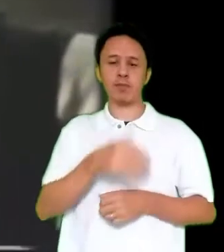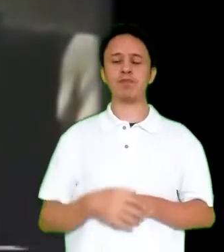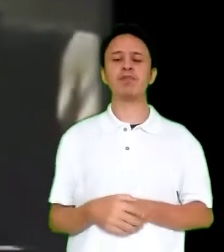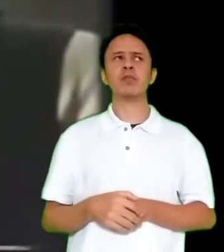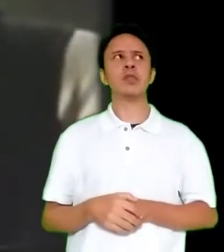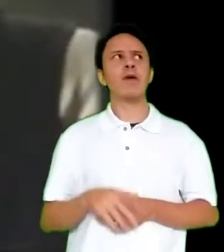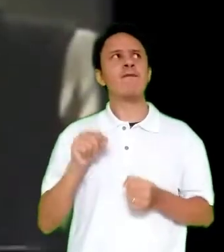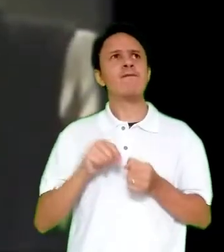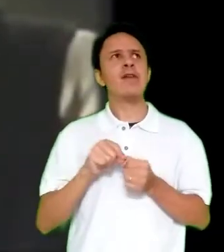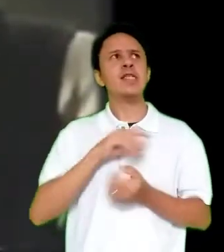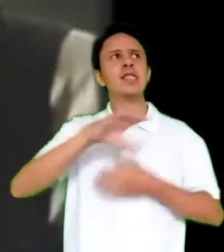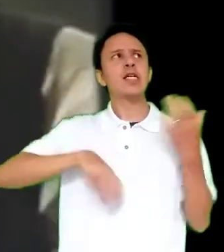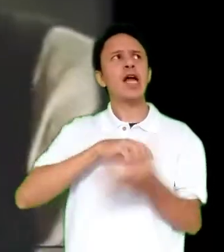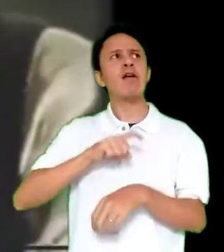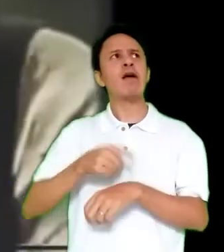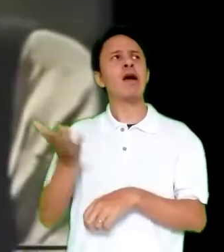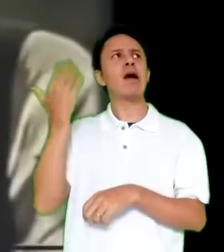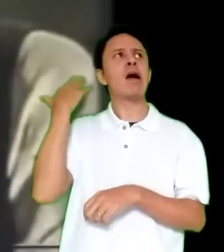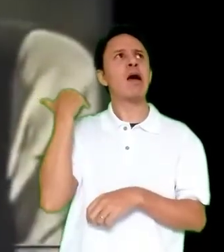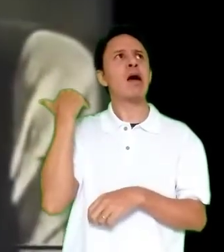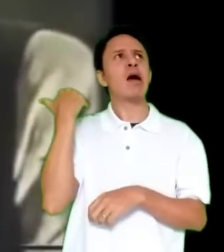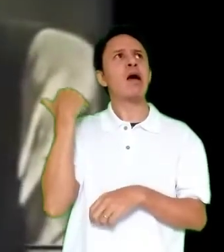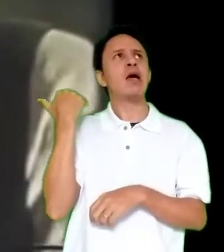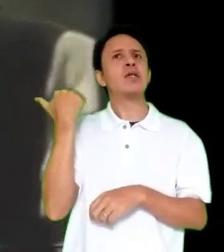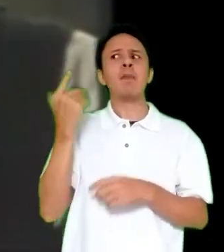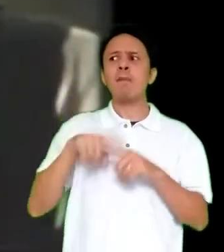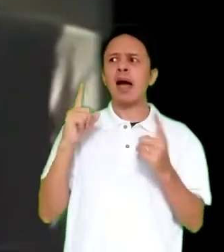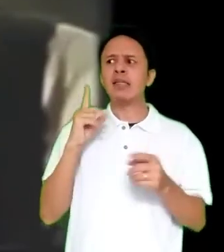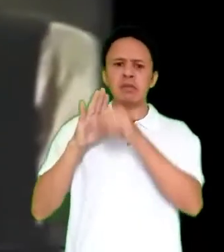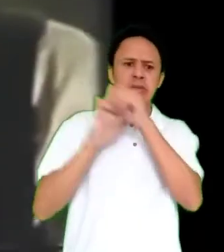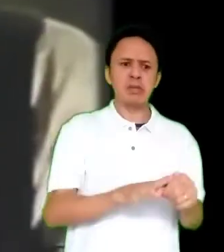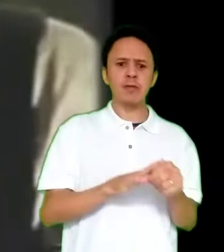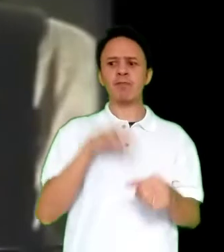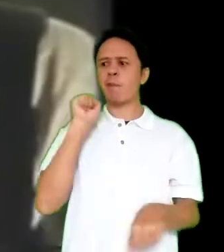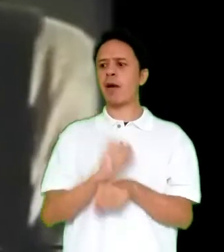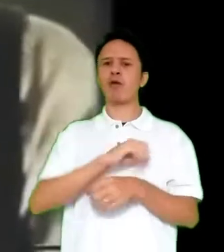Fizeram uma greve no inverno passado, mas a paralisação cessou por causa da repressão.